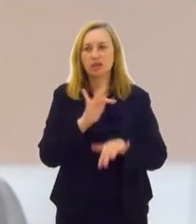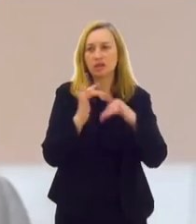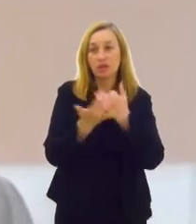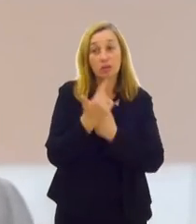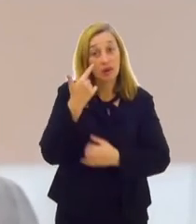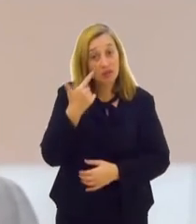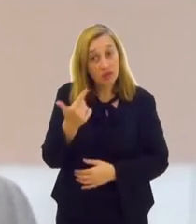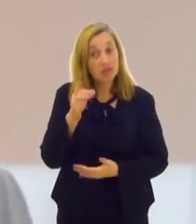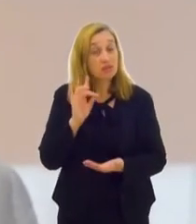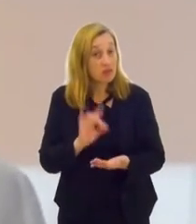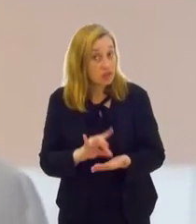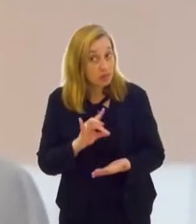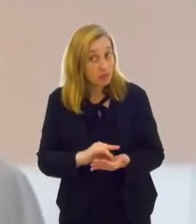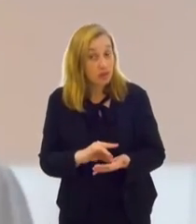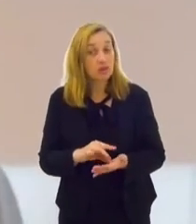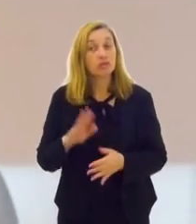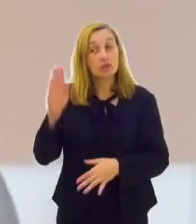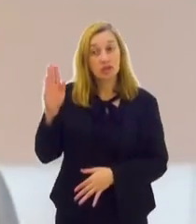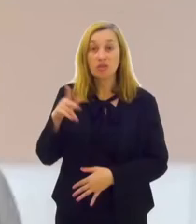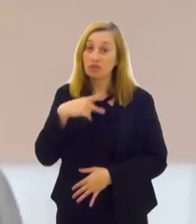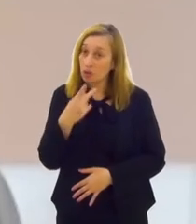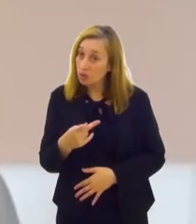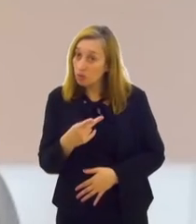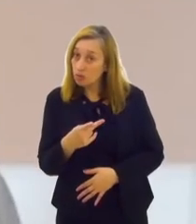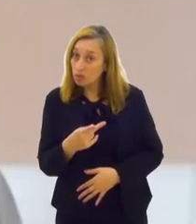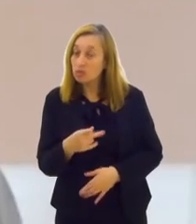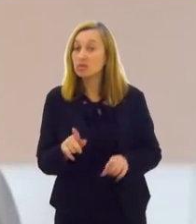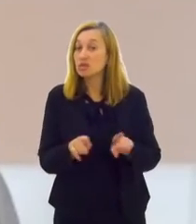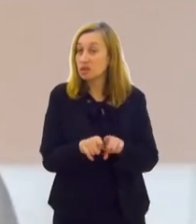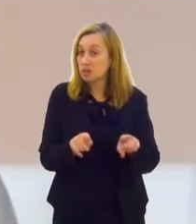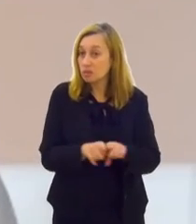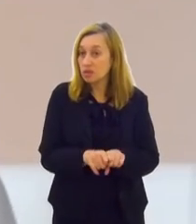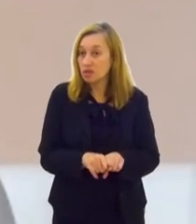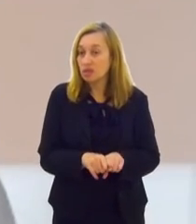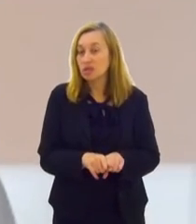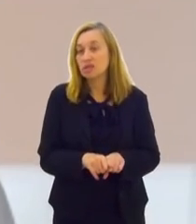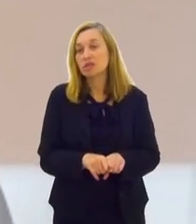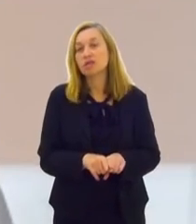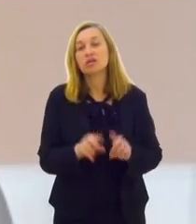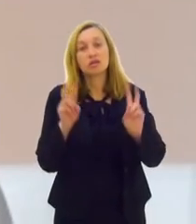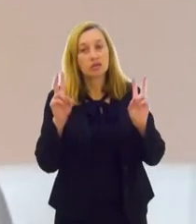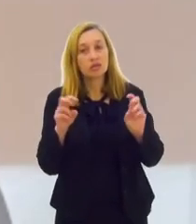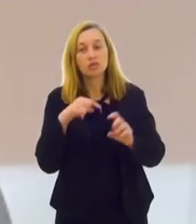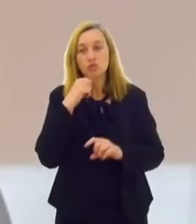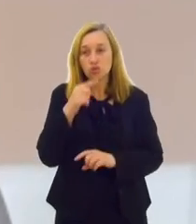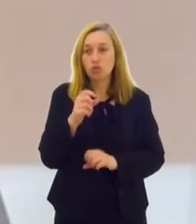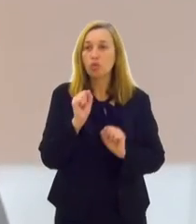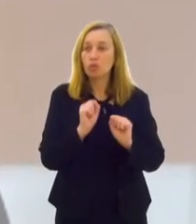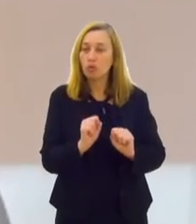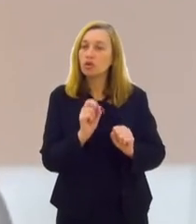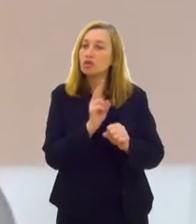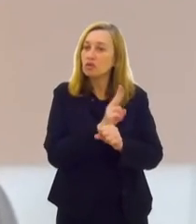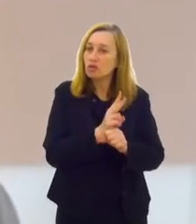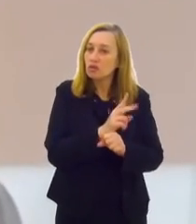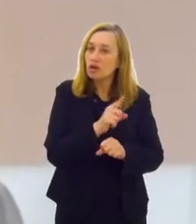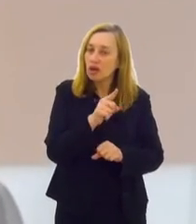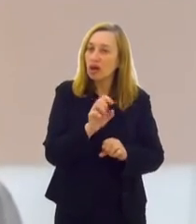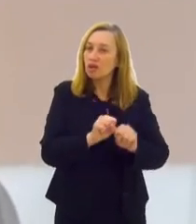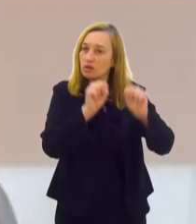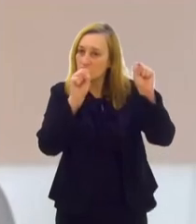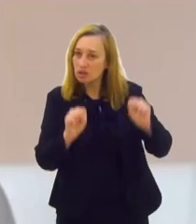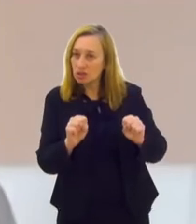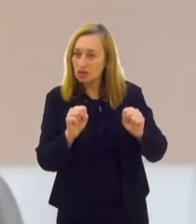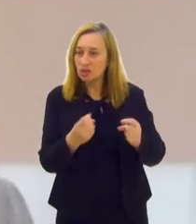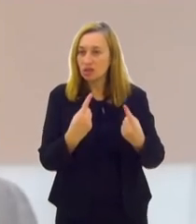sociais, para conferir se realmente o candidato falou aquilo. E também, caso continue a dúvida, podem procurar lá